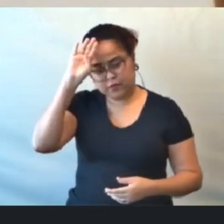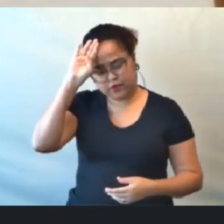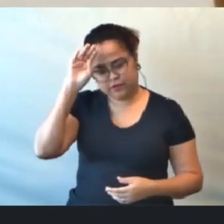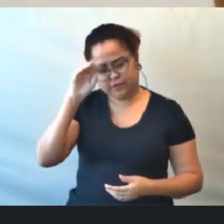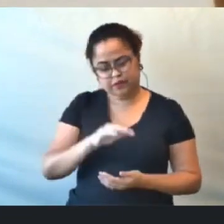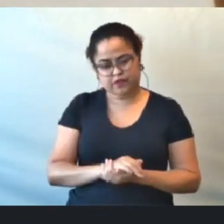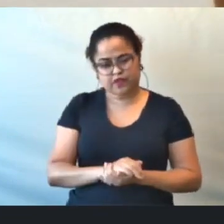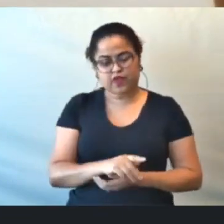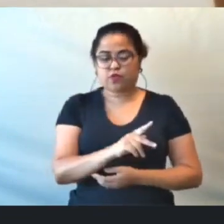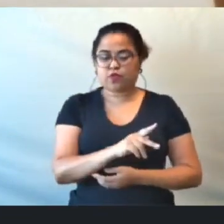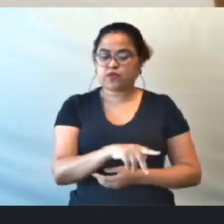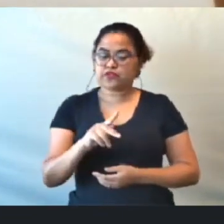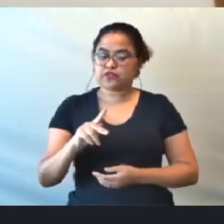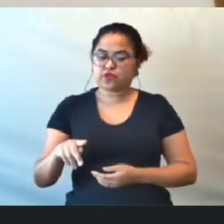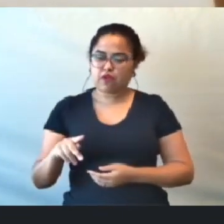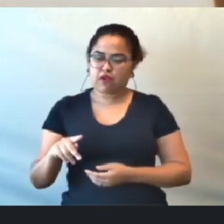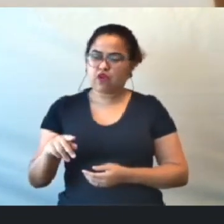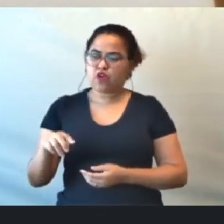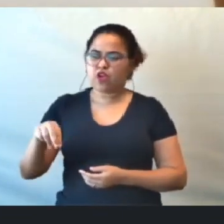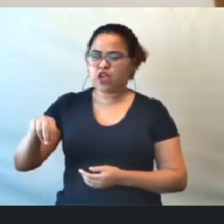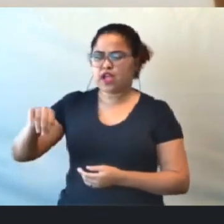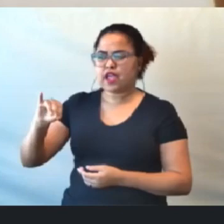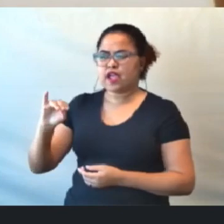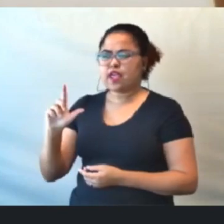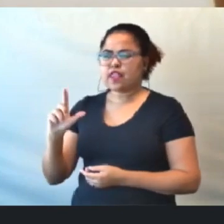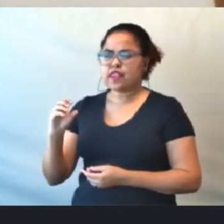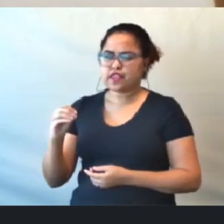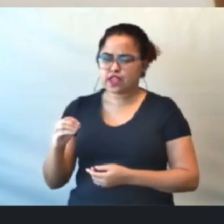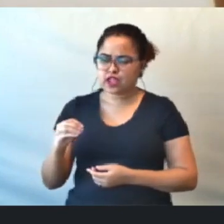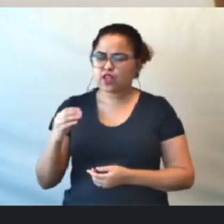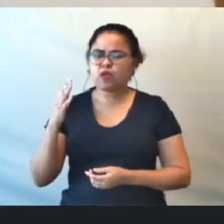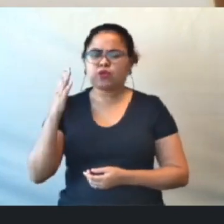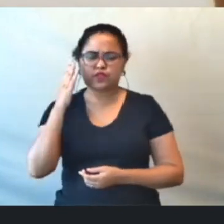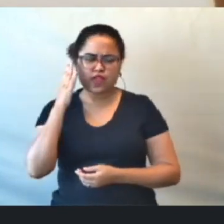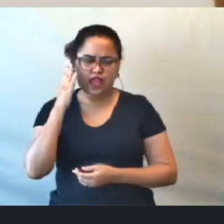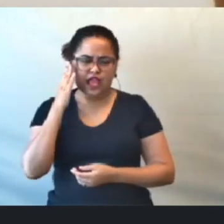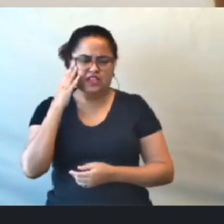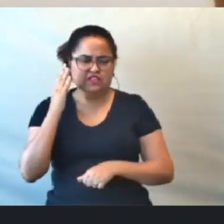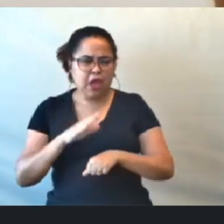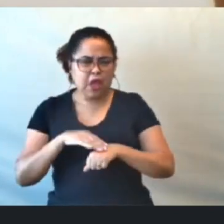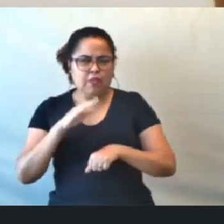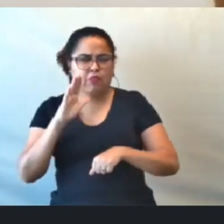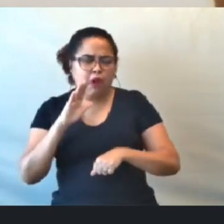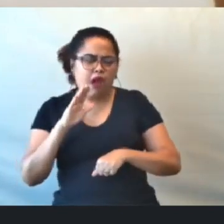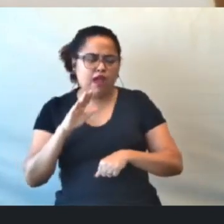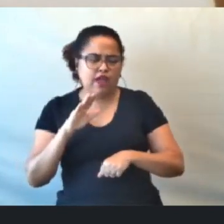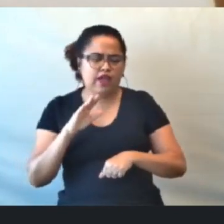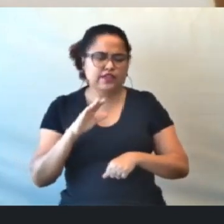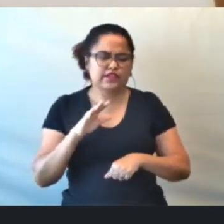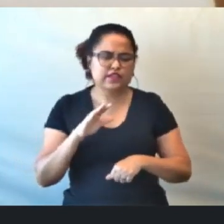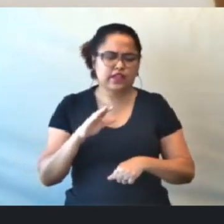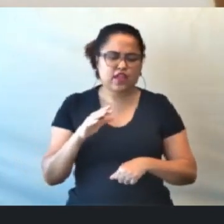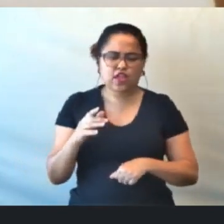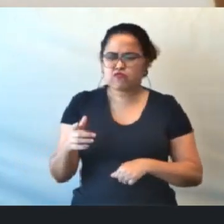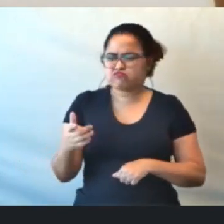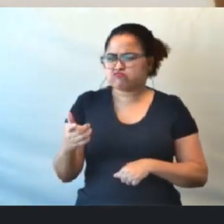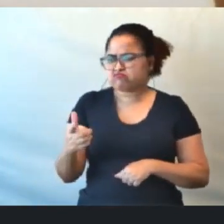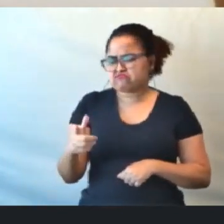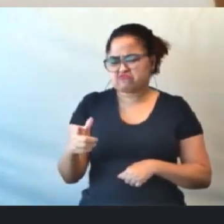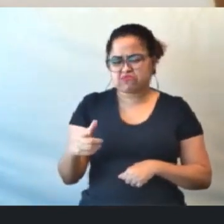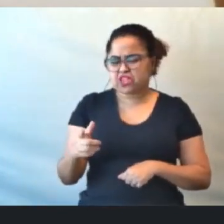UFMG por isso. Ok? Então, não existe nenhum contrato específico só para tratamento